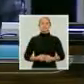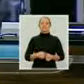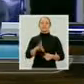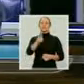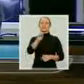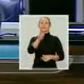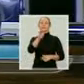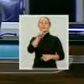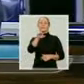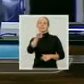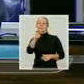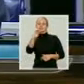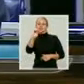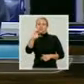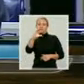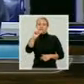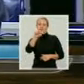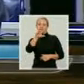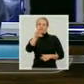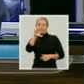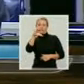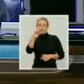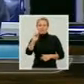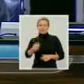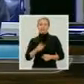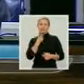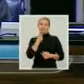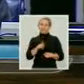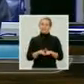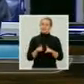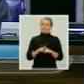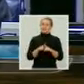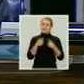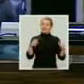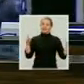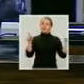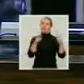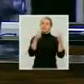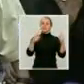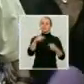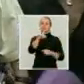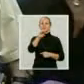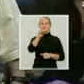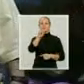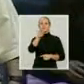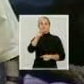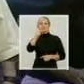vai nos brindar agora com a música Porto Solidão.